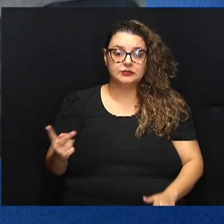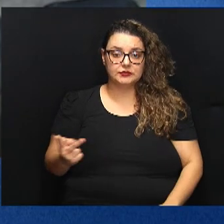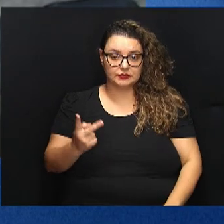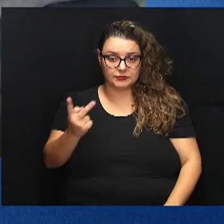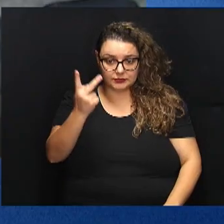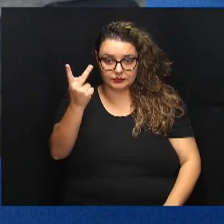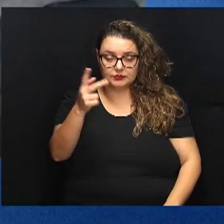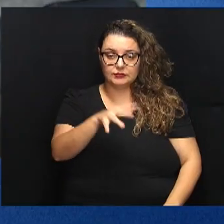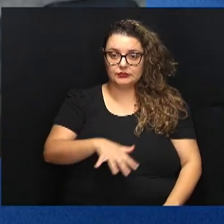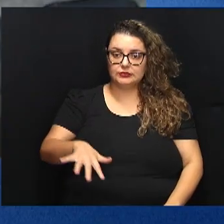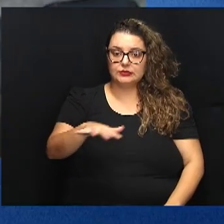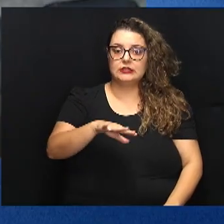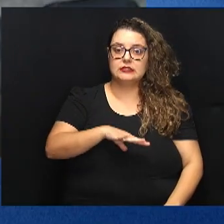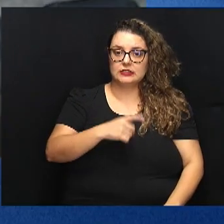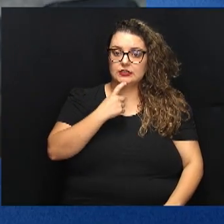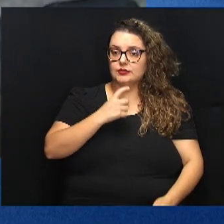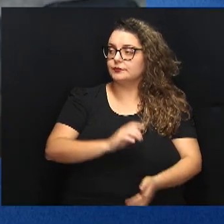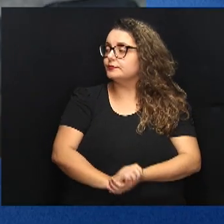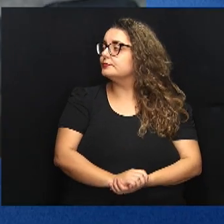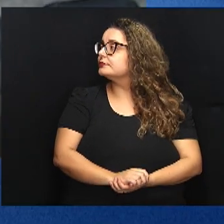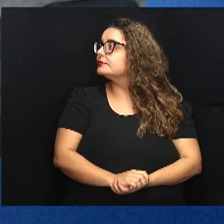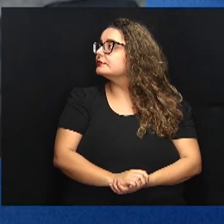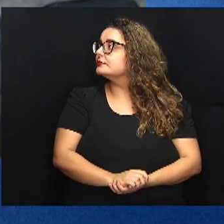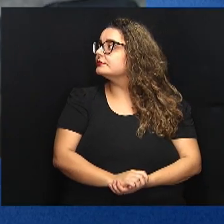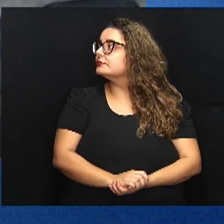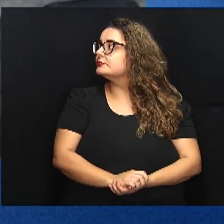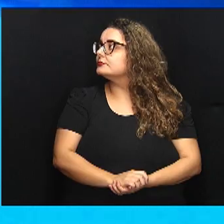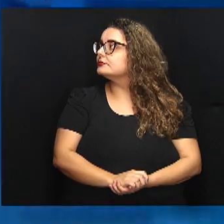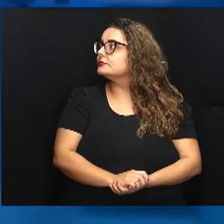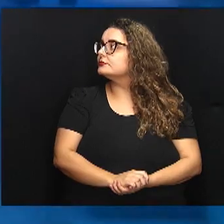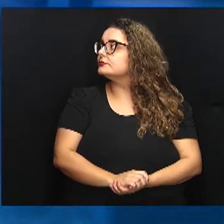valorizar o setor na cidade.